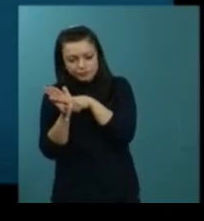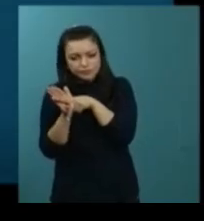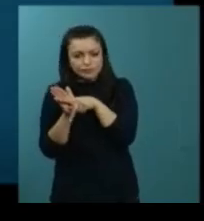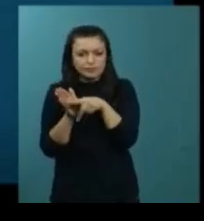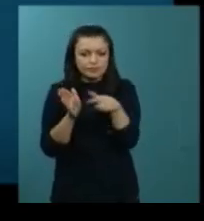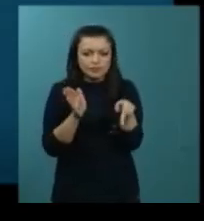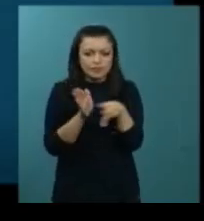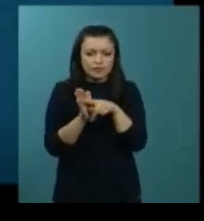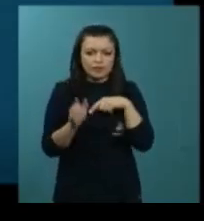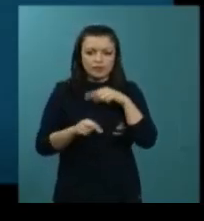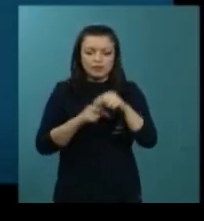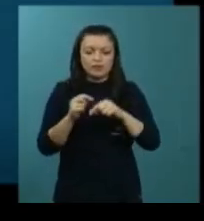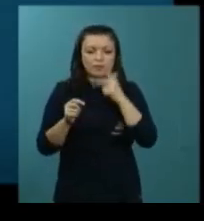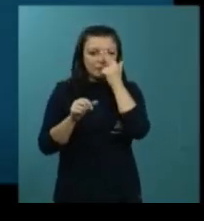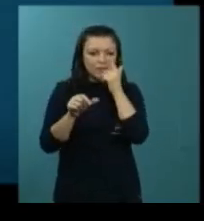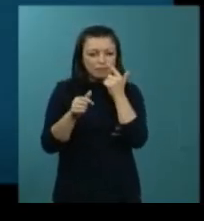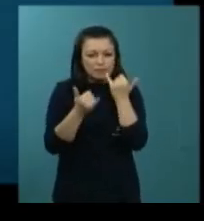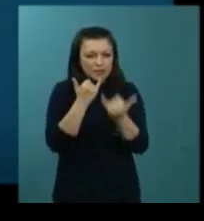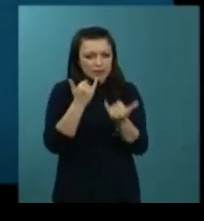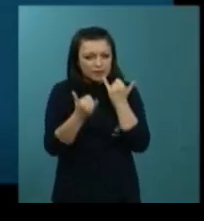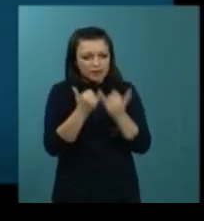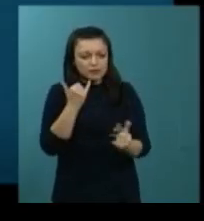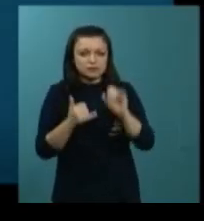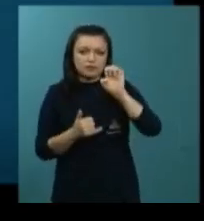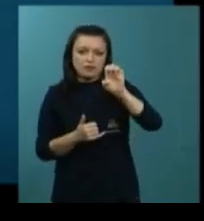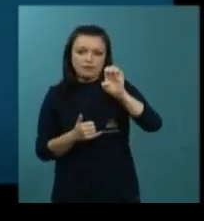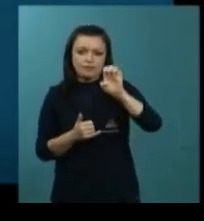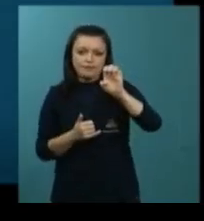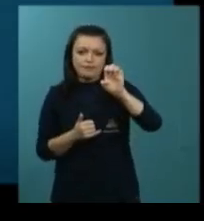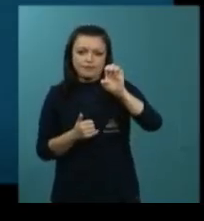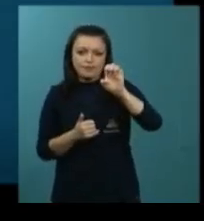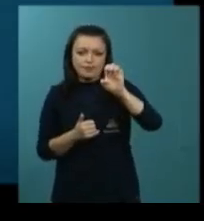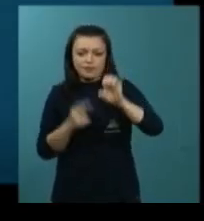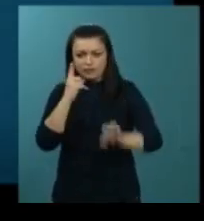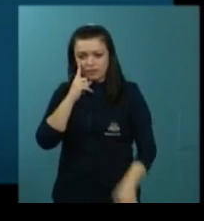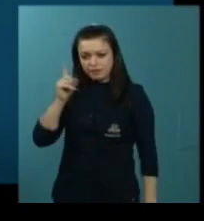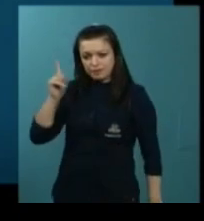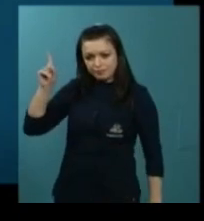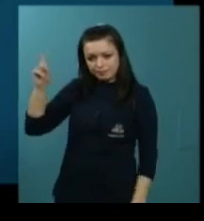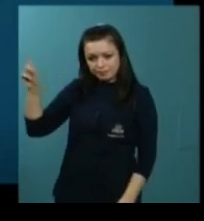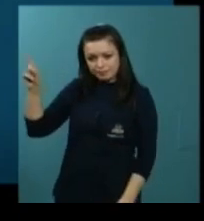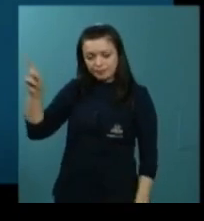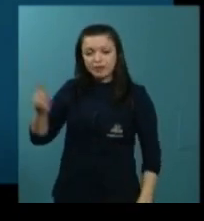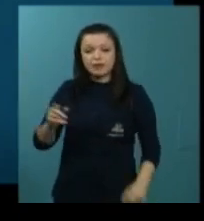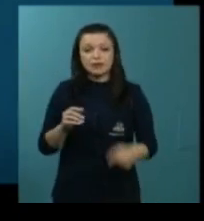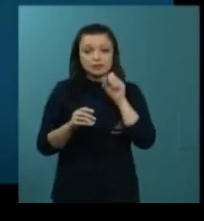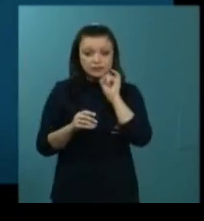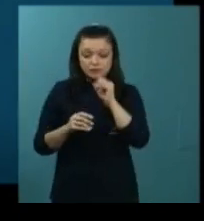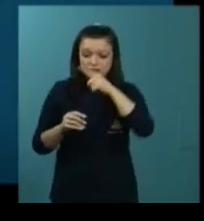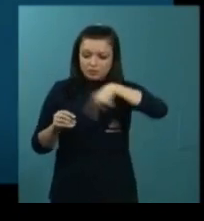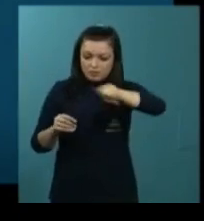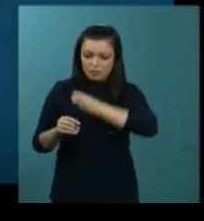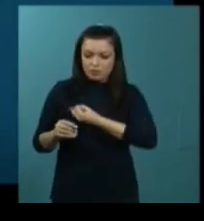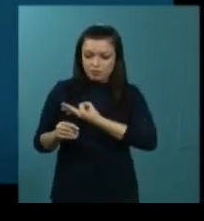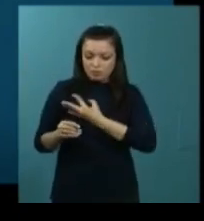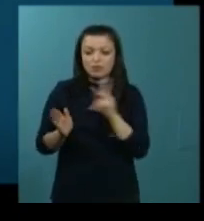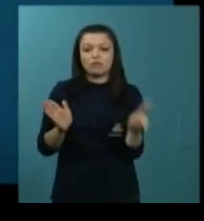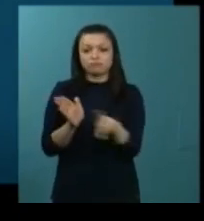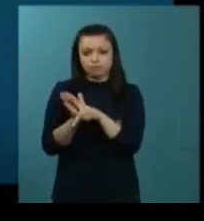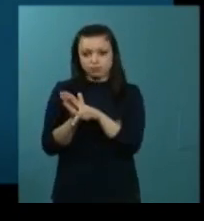letra E meio que estilizada. Este símbolo significa